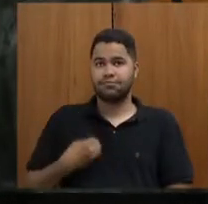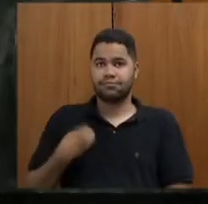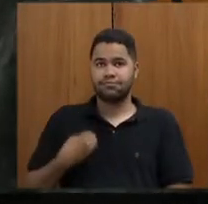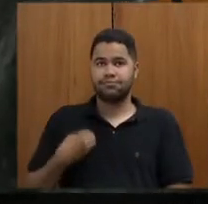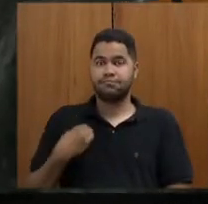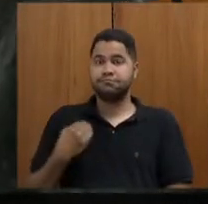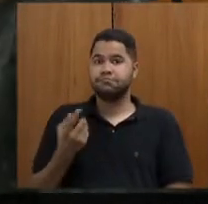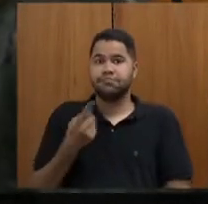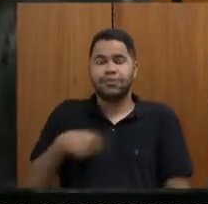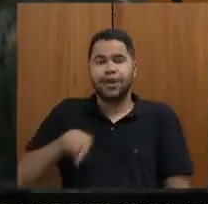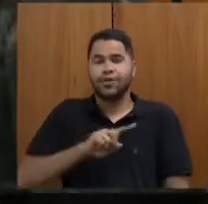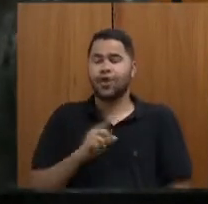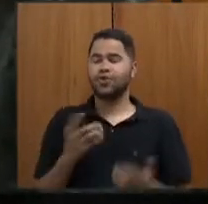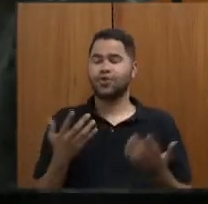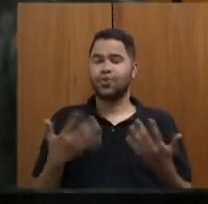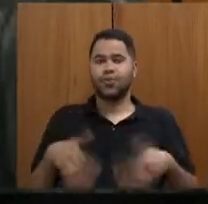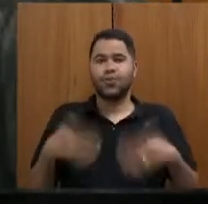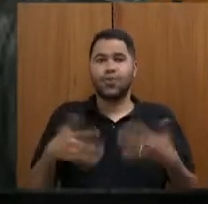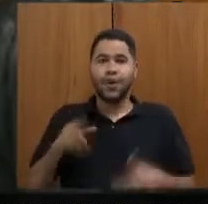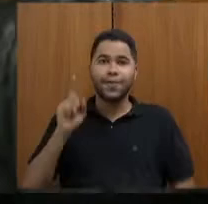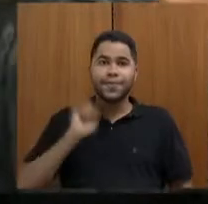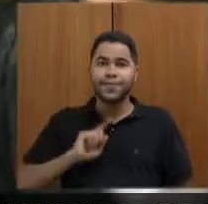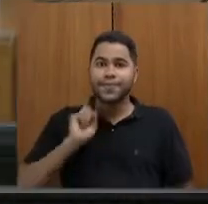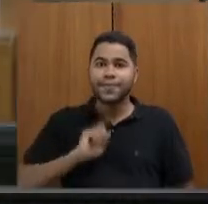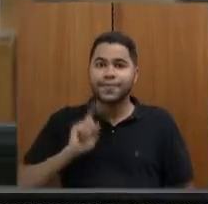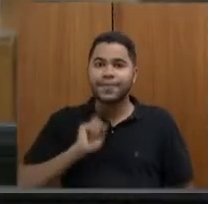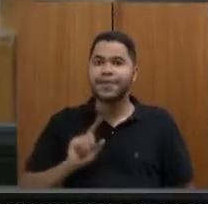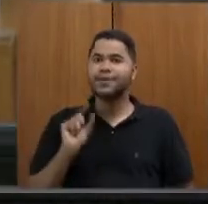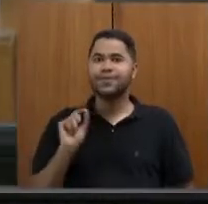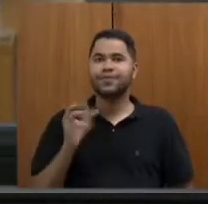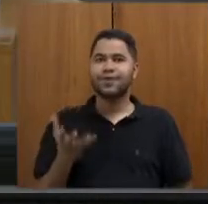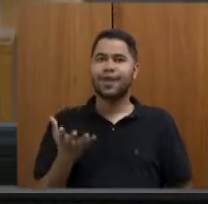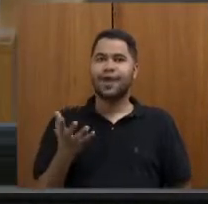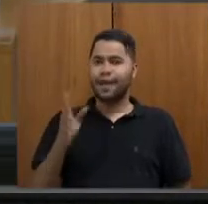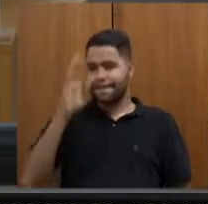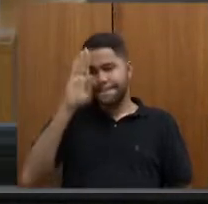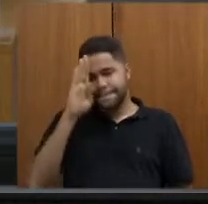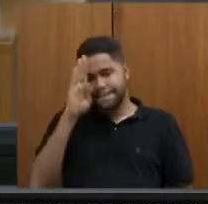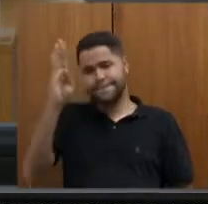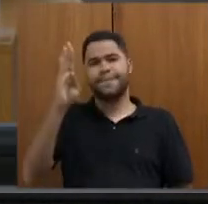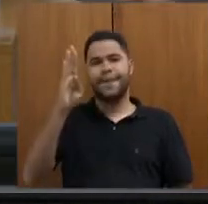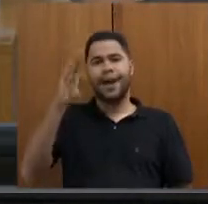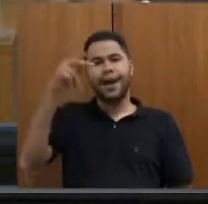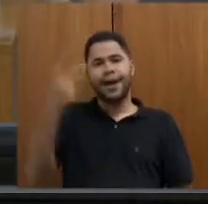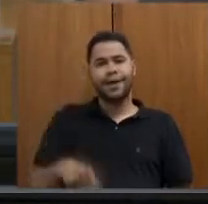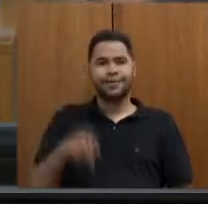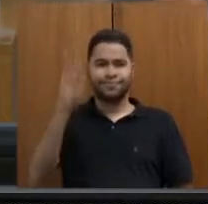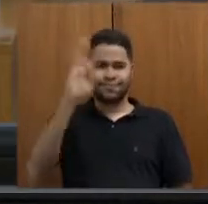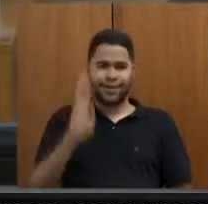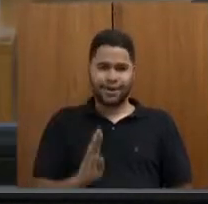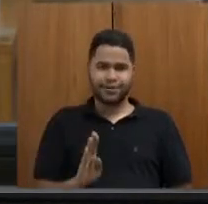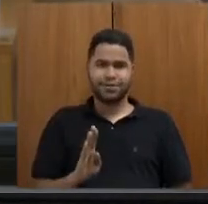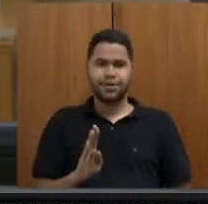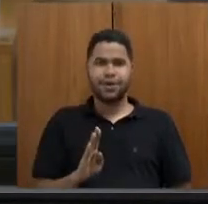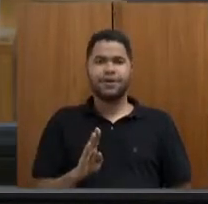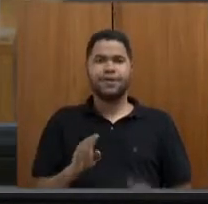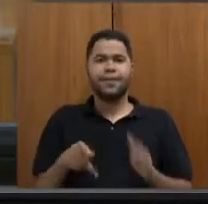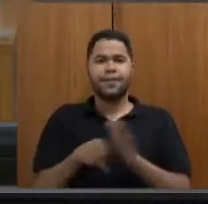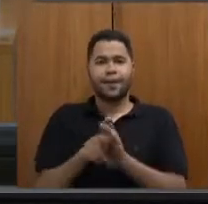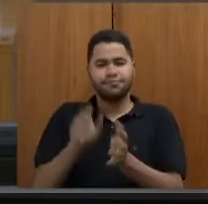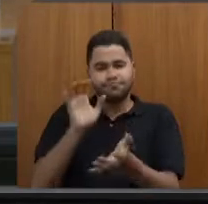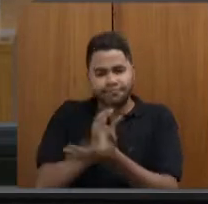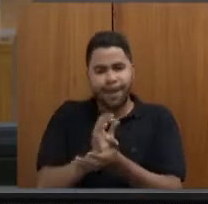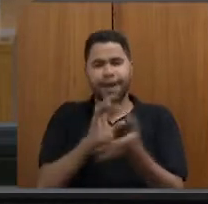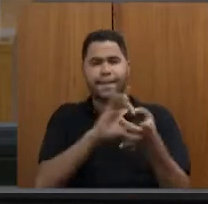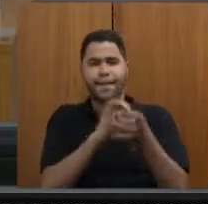paralímpicos. Isso, para nós, é muito grande. E Minas vem se destacando no Brasil nas Paralimpíadas.